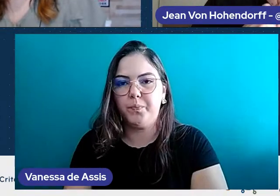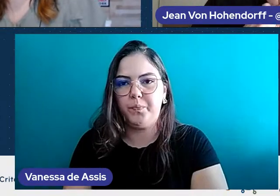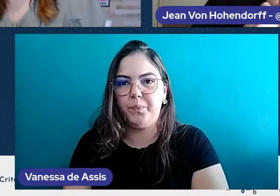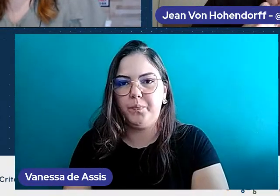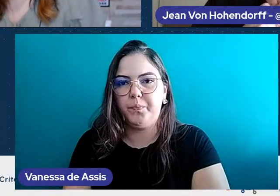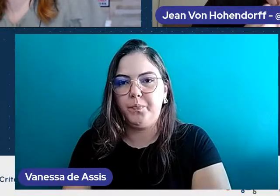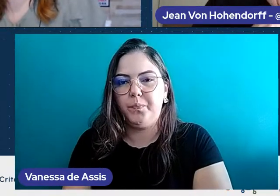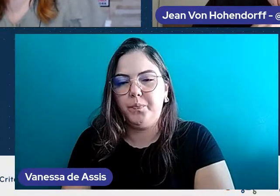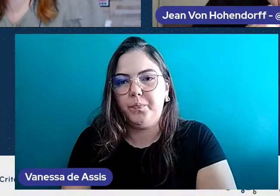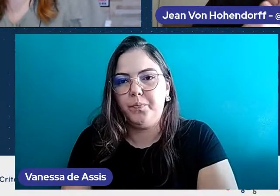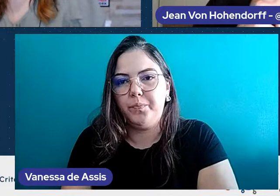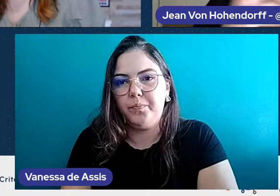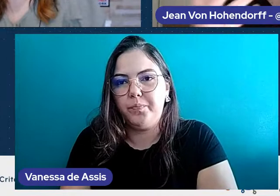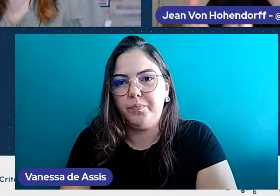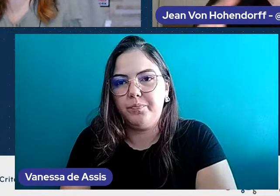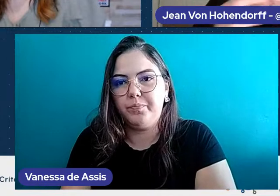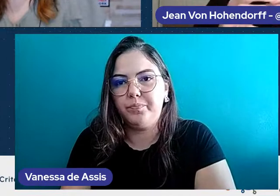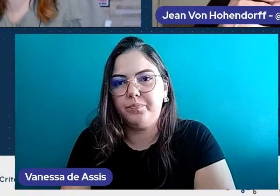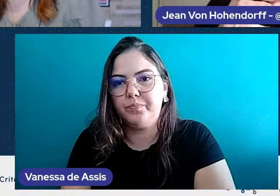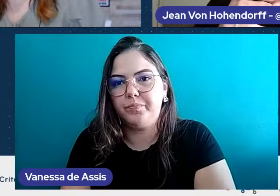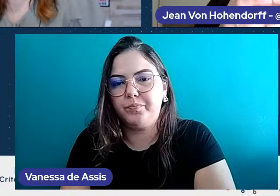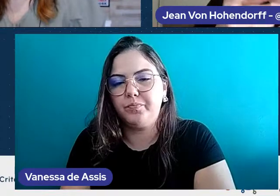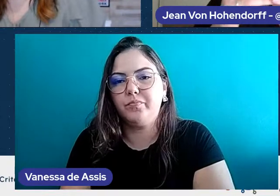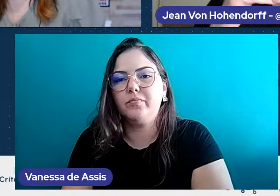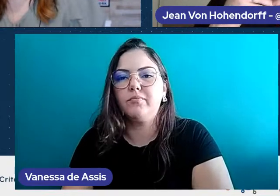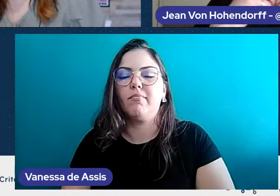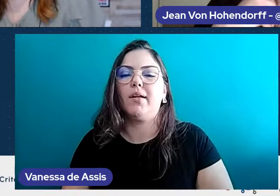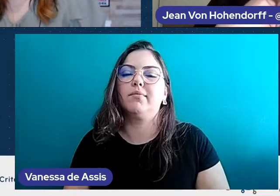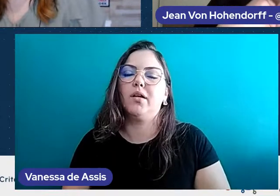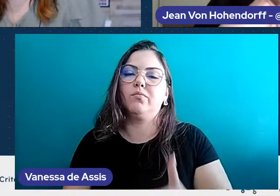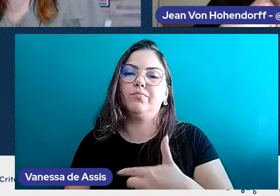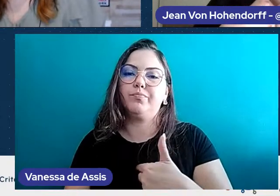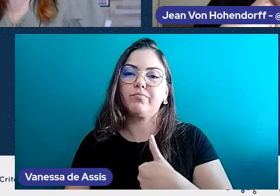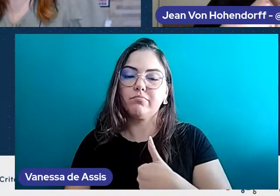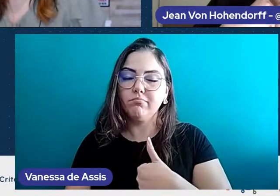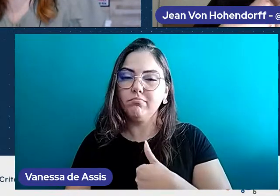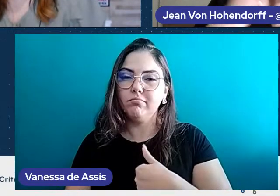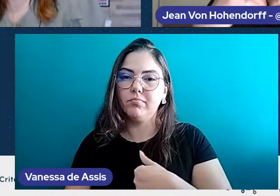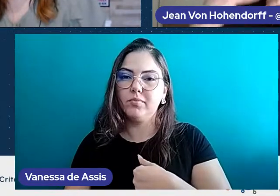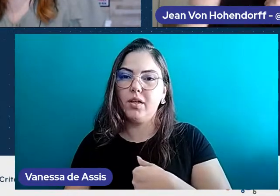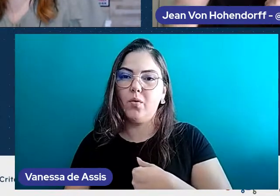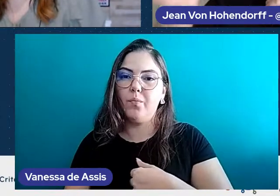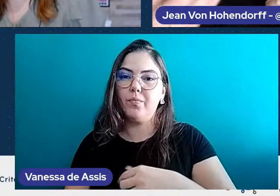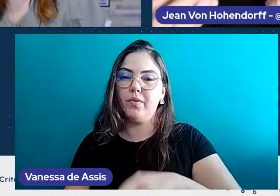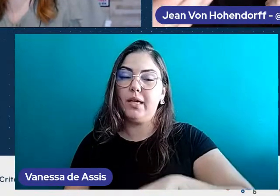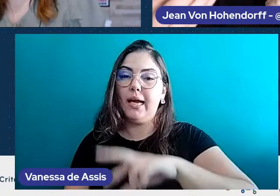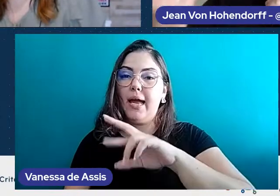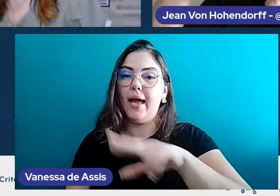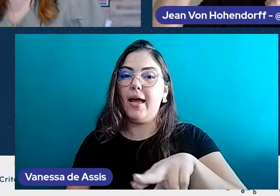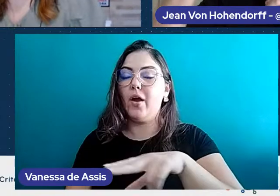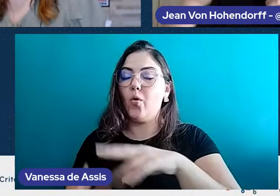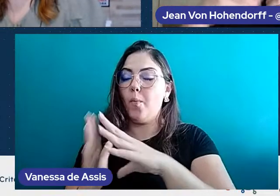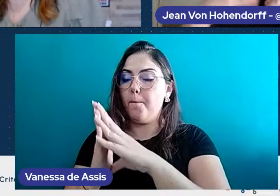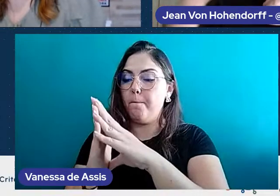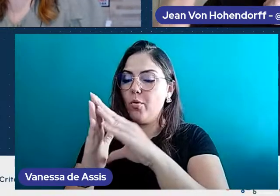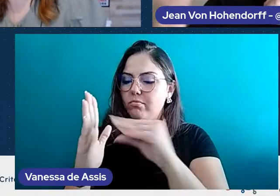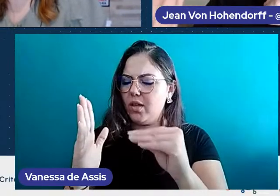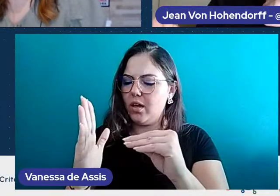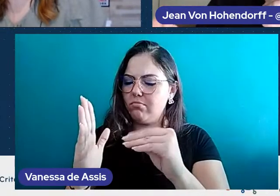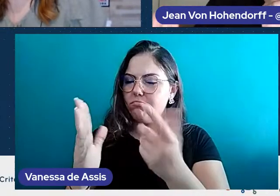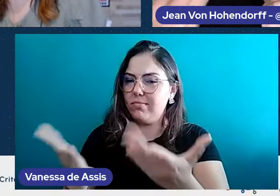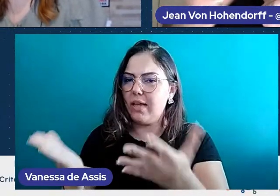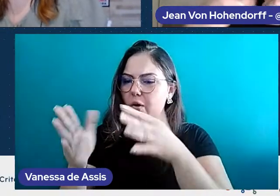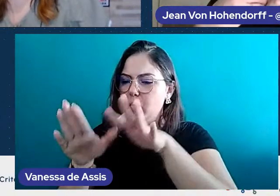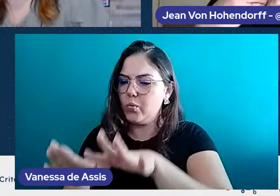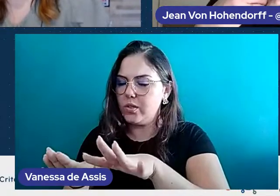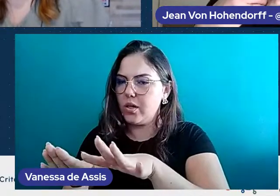o modelo social da inclusão, né? Que parte do princípio que não é a pessoa que tem uma deficiência, é a sociedade que deixa de oferecer